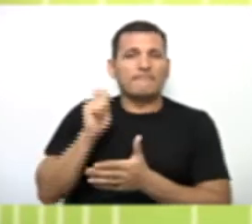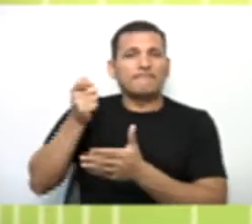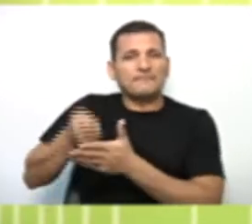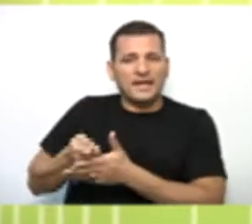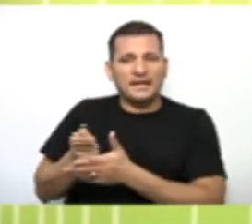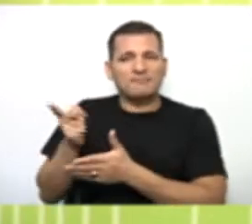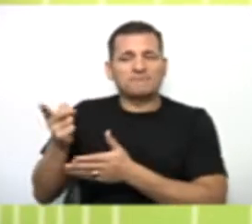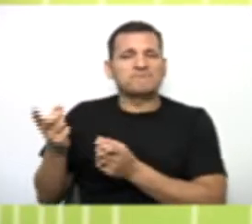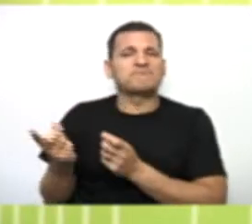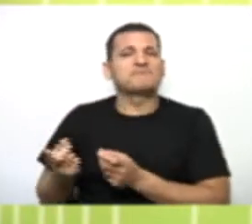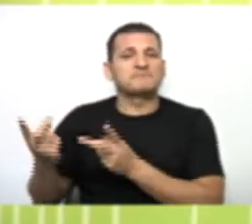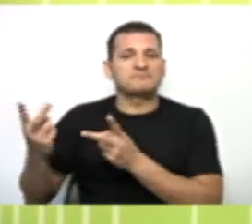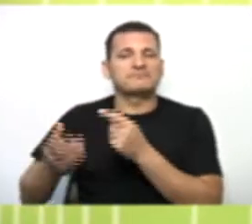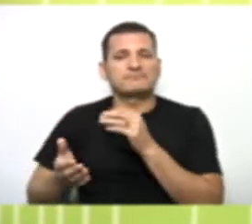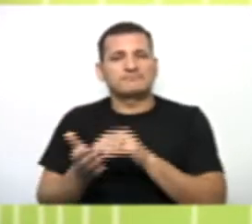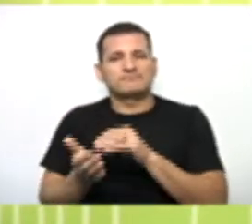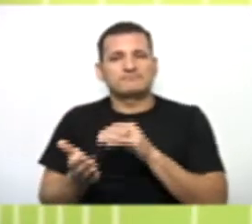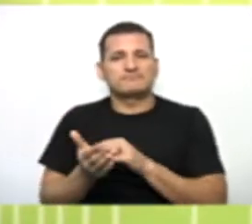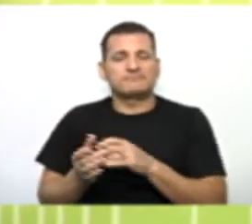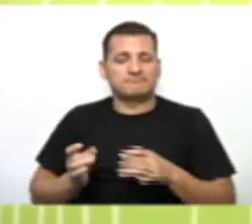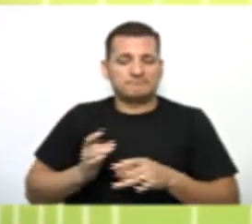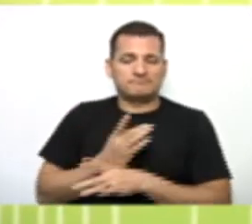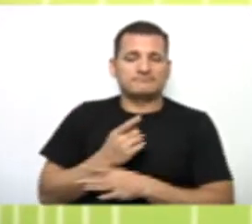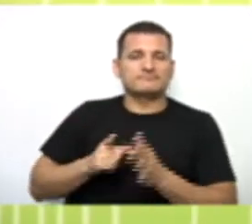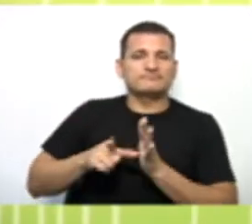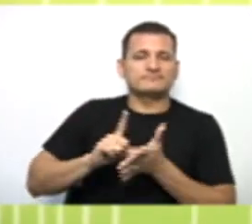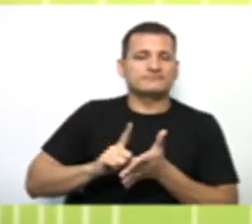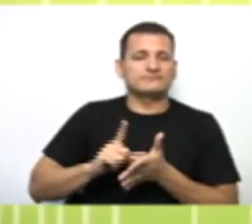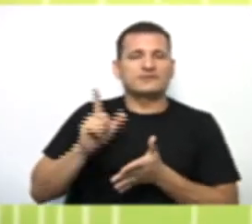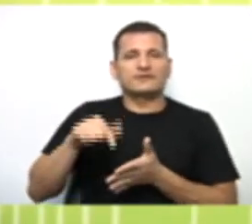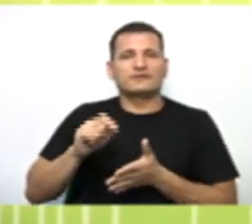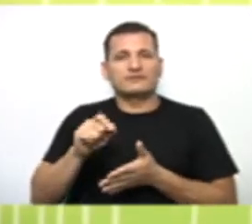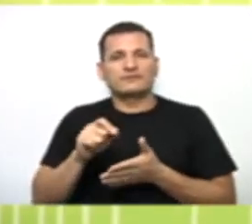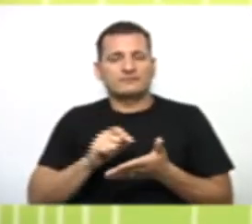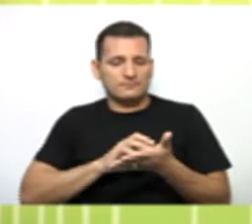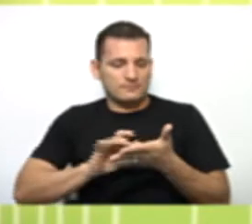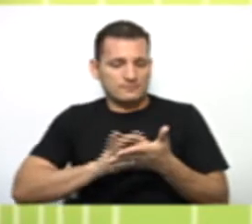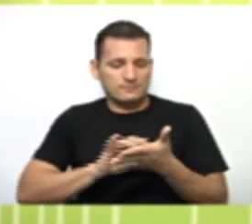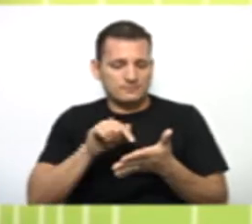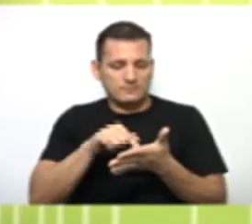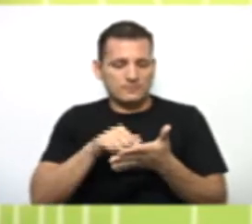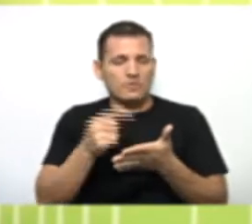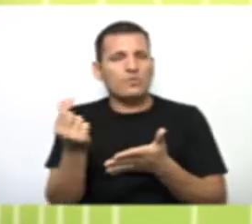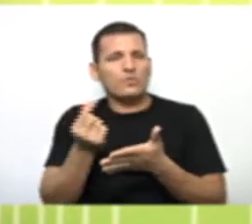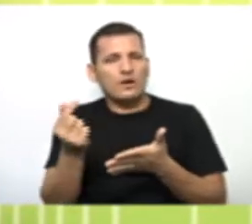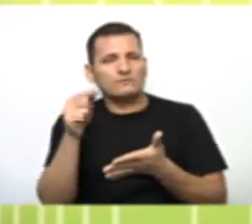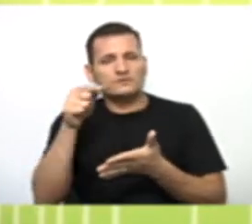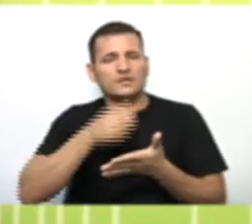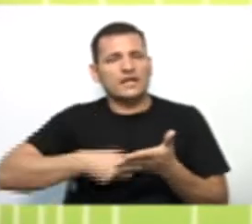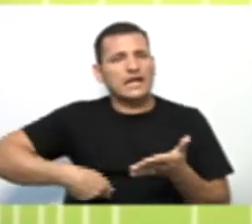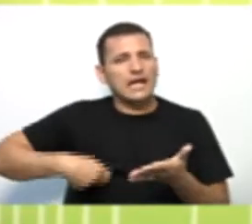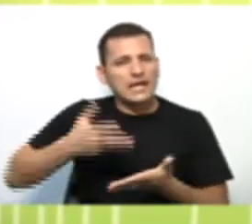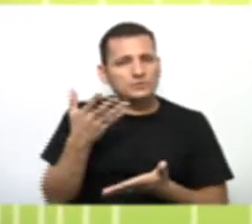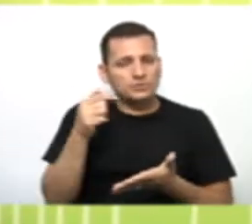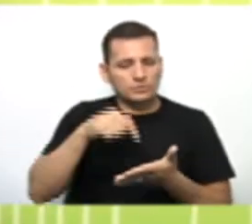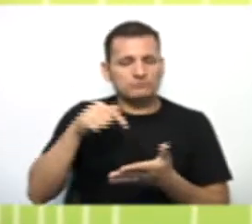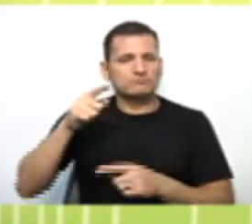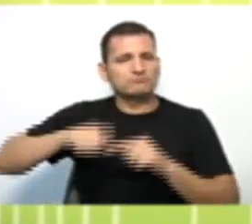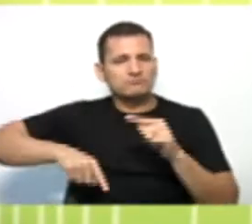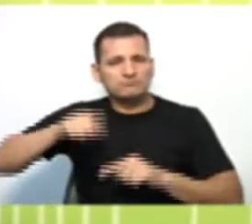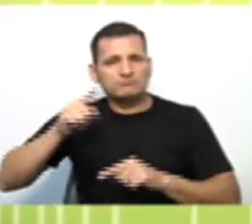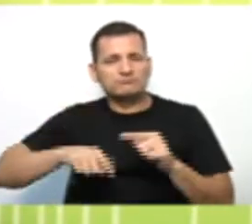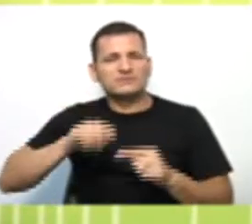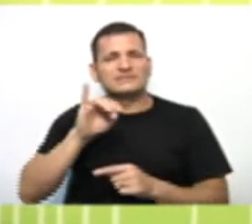falta, né, dessa preparação anterior. É isso mesmo, é pegar a calculadora, verificar quanto você gastou de insumo naquele produto que você quer. O